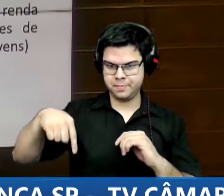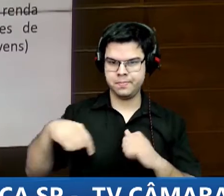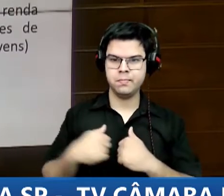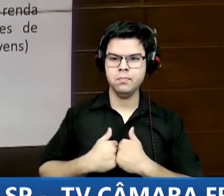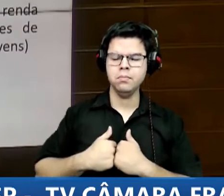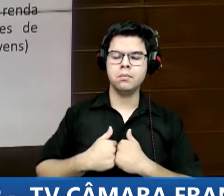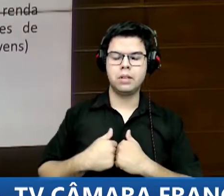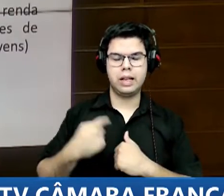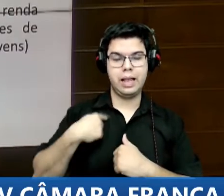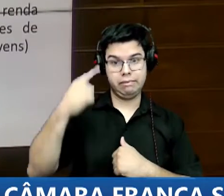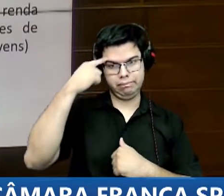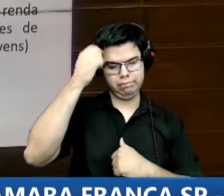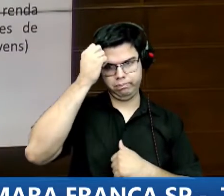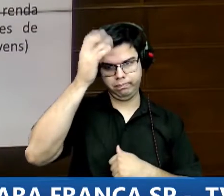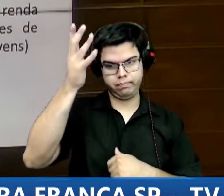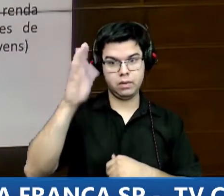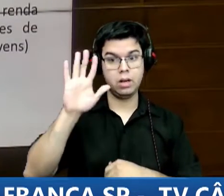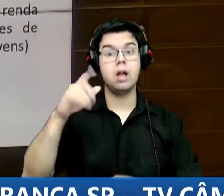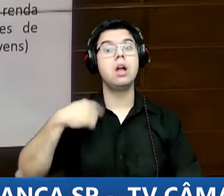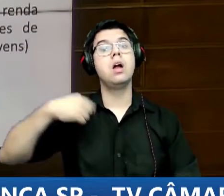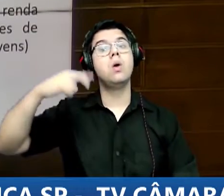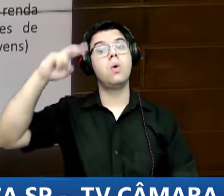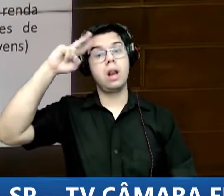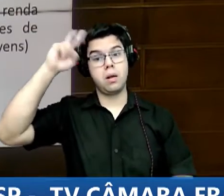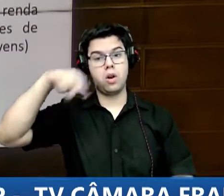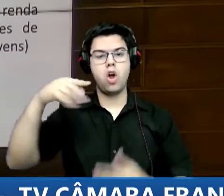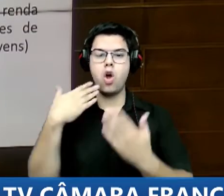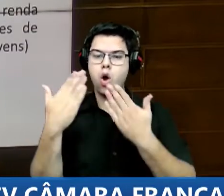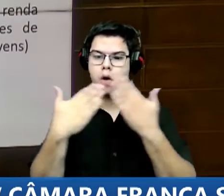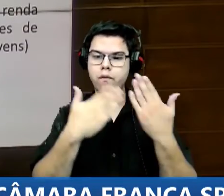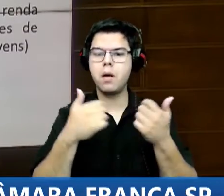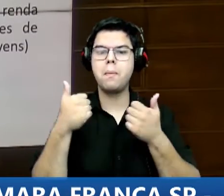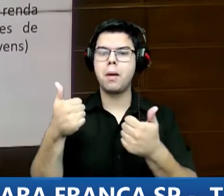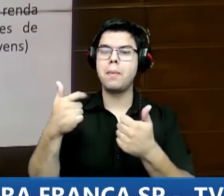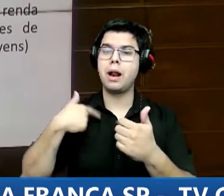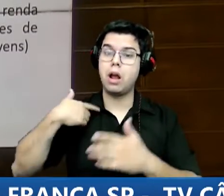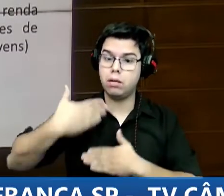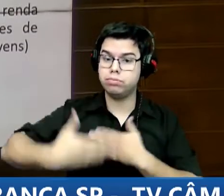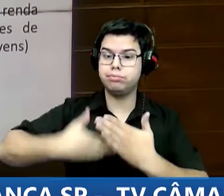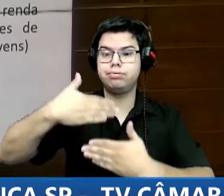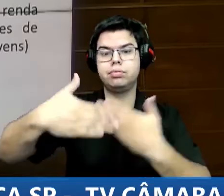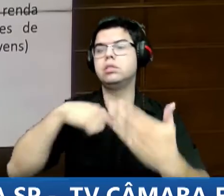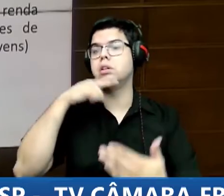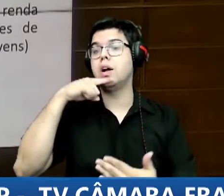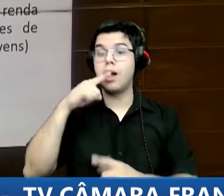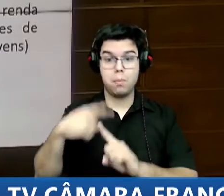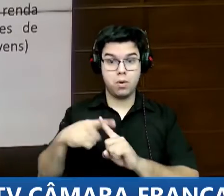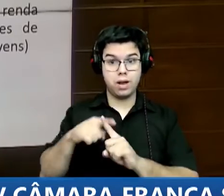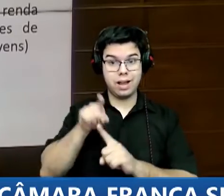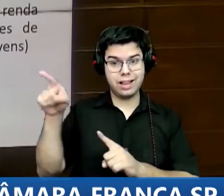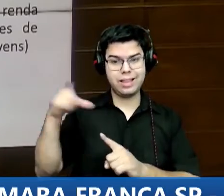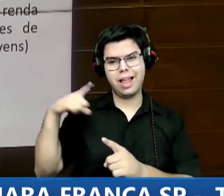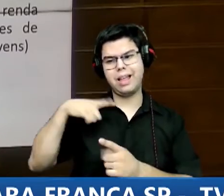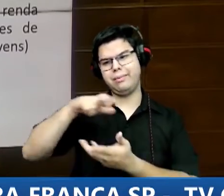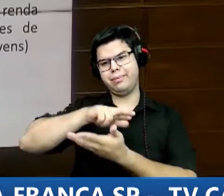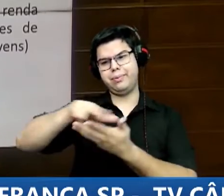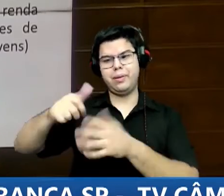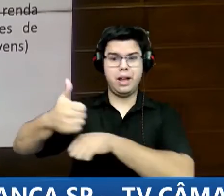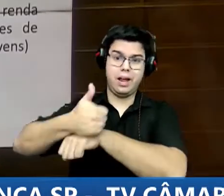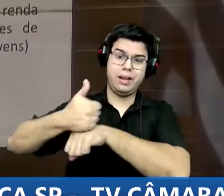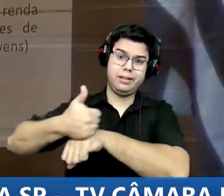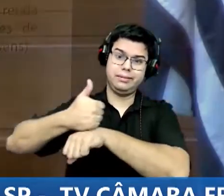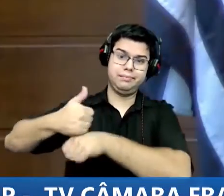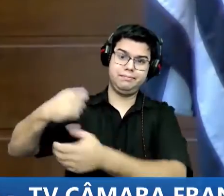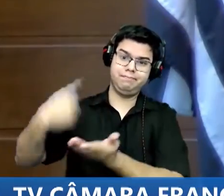mas me lembro que a gente conversou rapidamente, mas eu não consegui evoluir na época porque N compromissos profissionais me impediram. Mas eu me lembro da gente ter